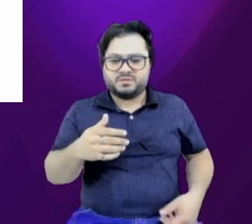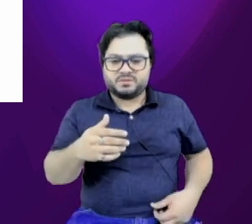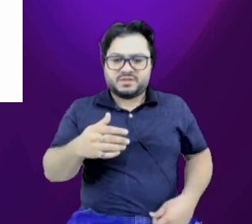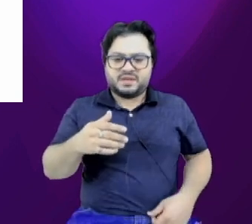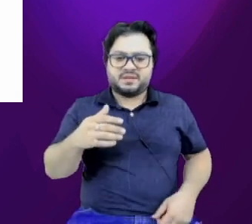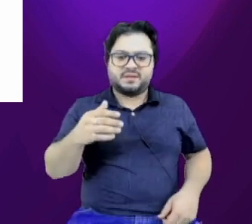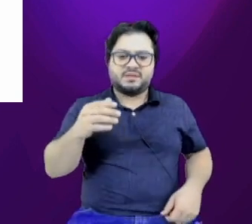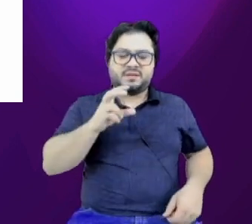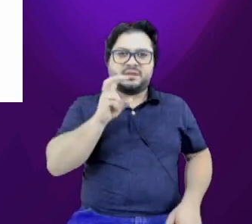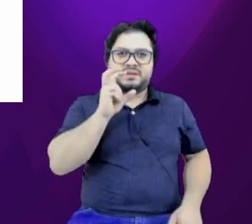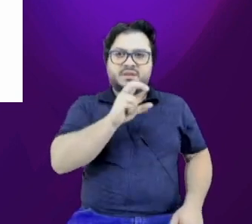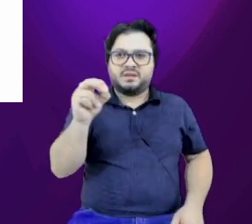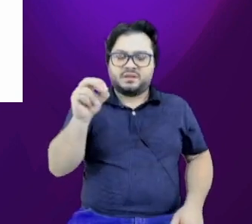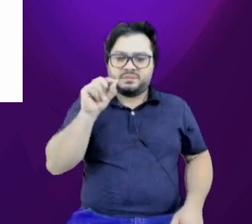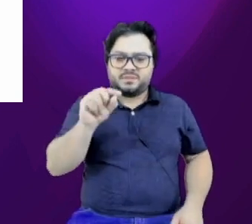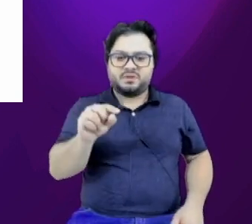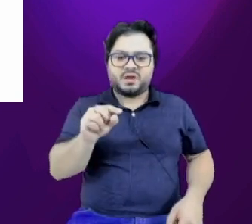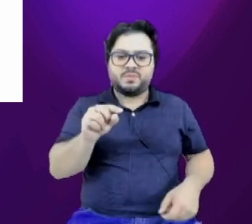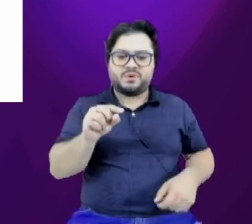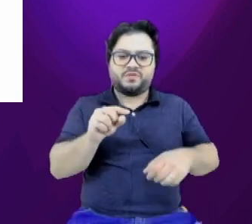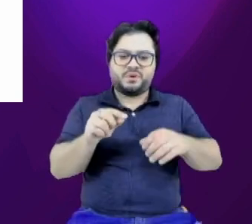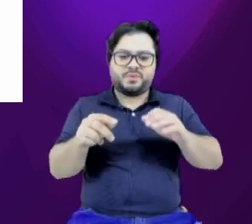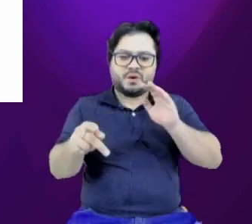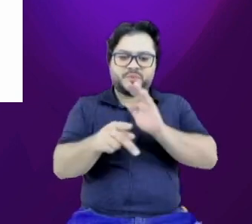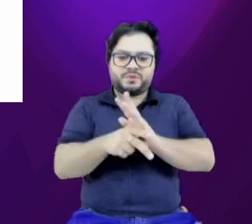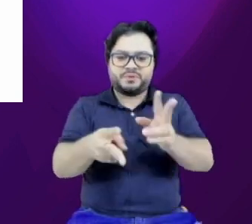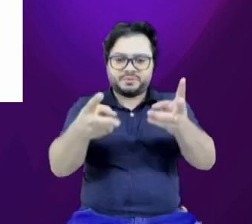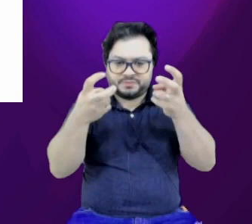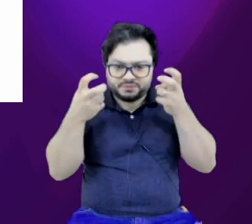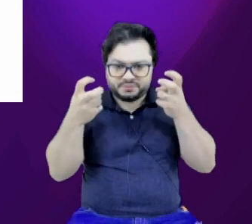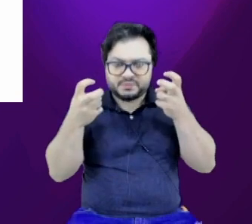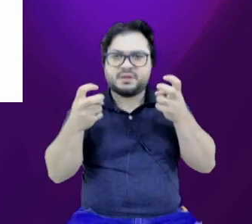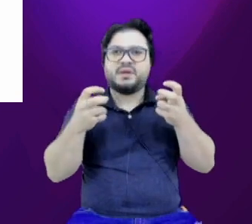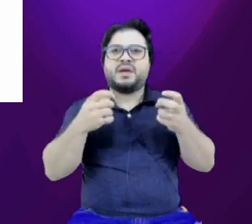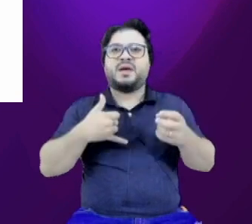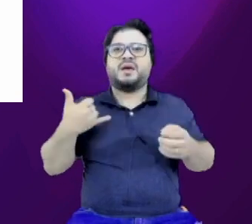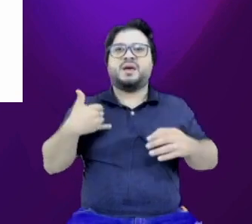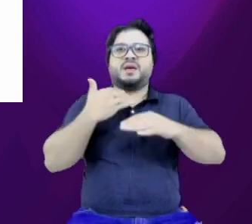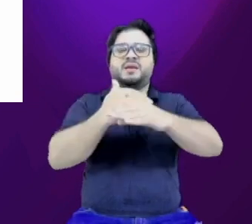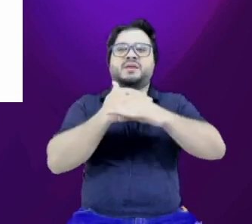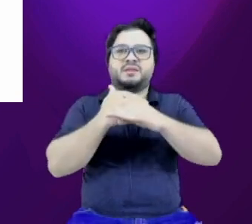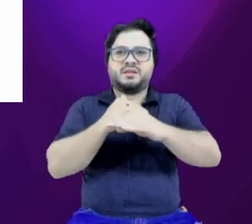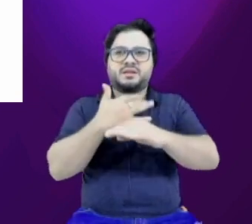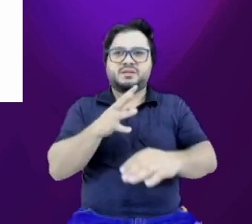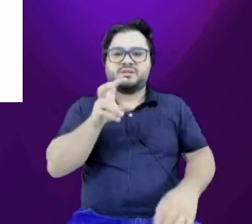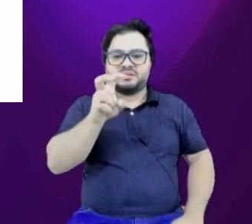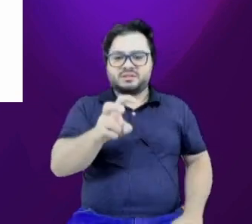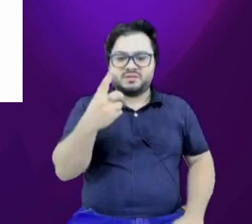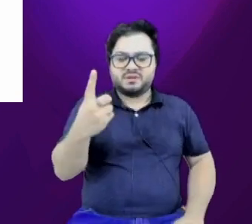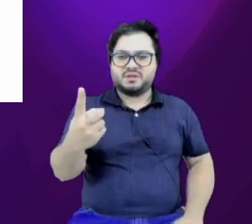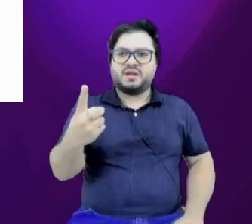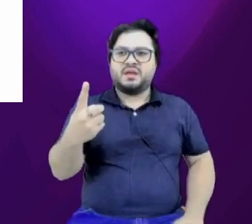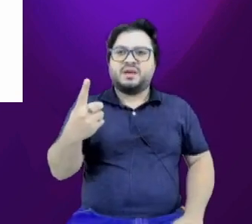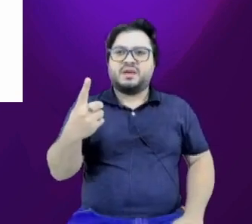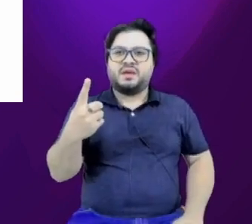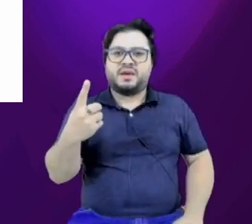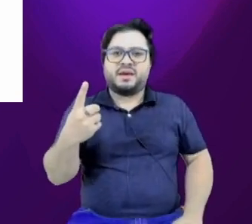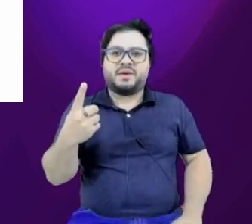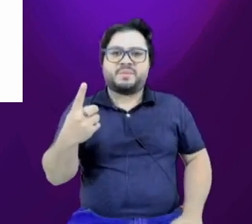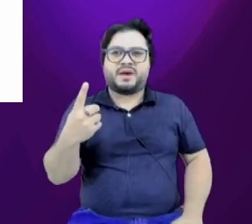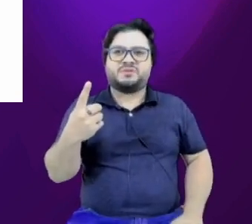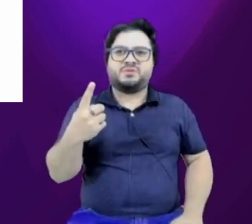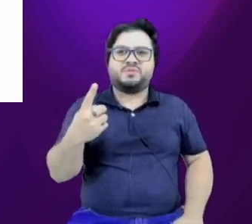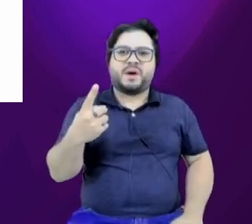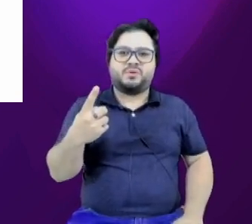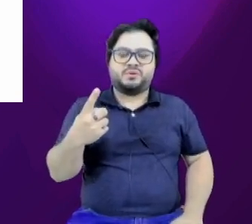3.500 patologistas, e o que me chama a atenção é a faixa etária, a média de 51 anos. Então, imagine que